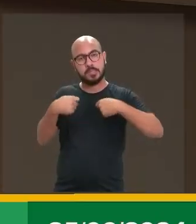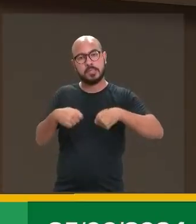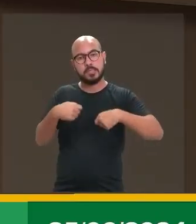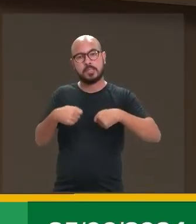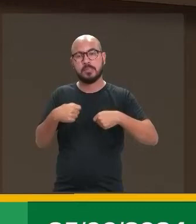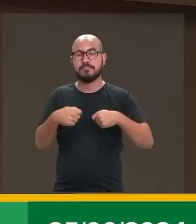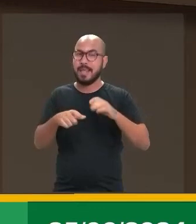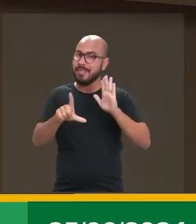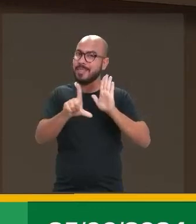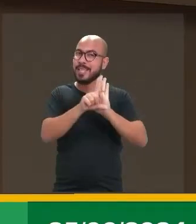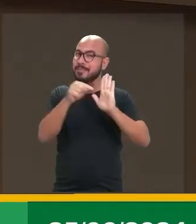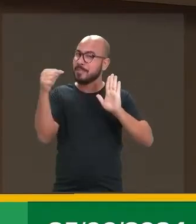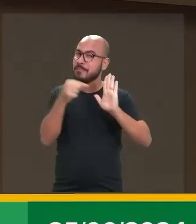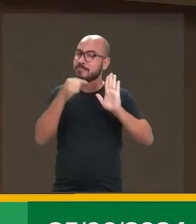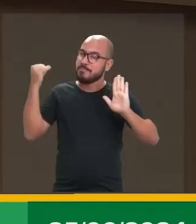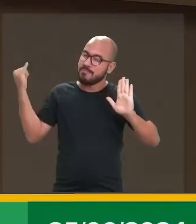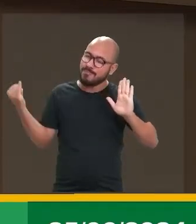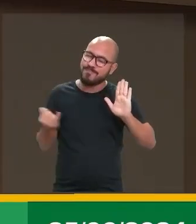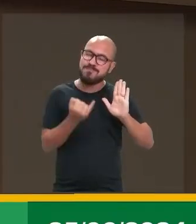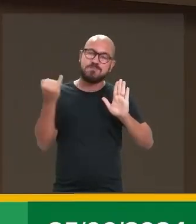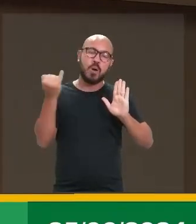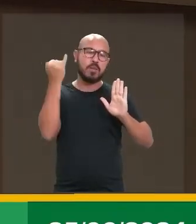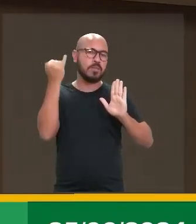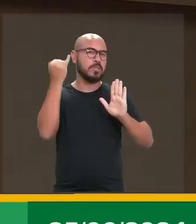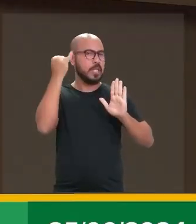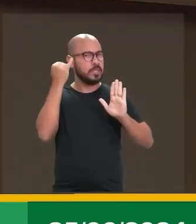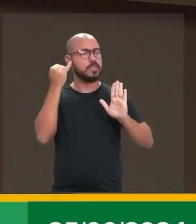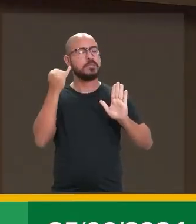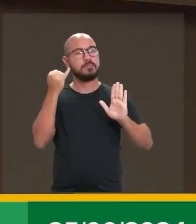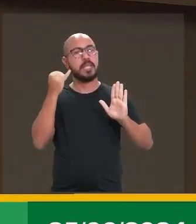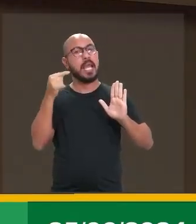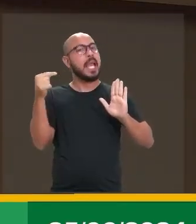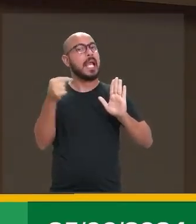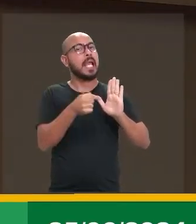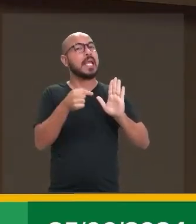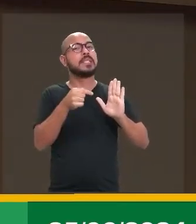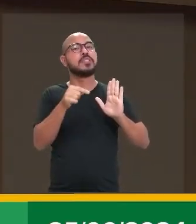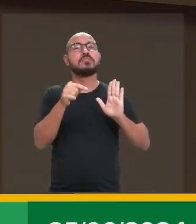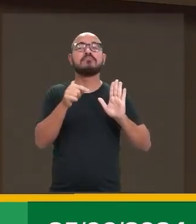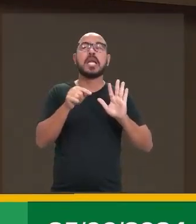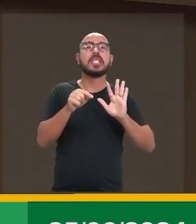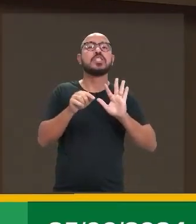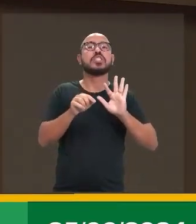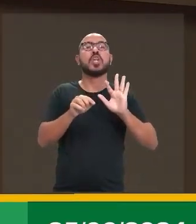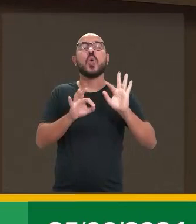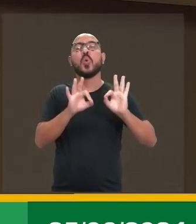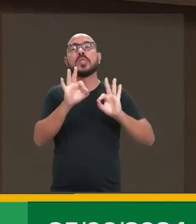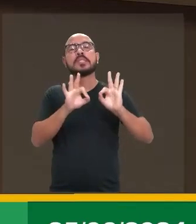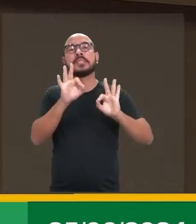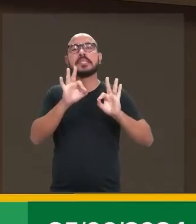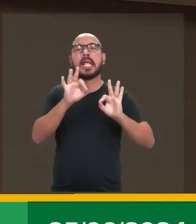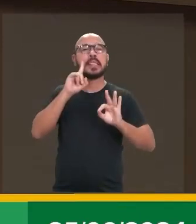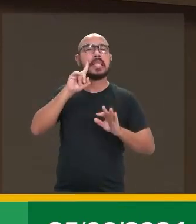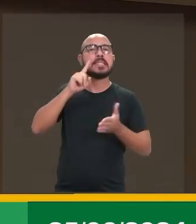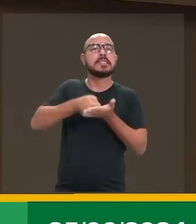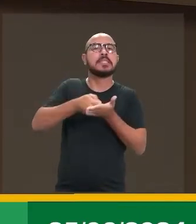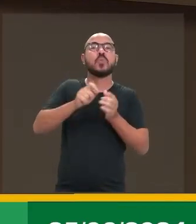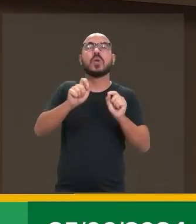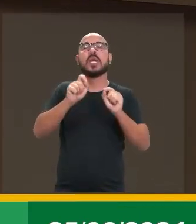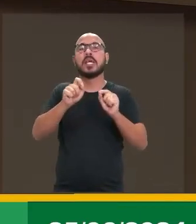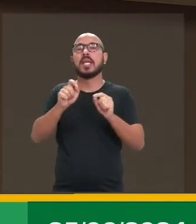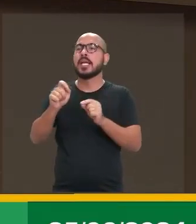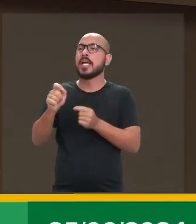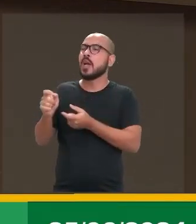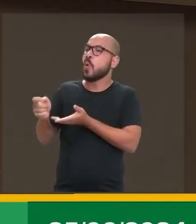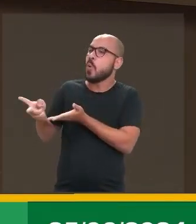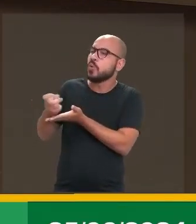das mais importantes que nós tratamos aqui na Assembleia essa lei vai definir a aplicação do orçamento dos impostos